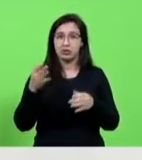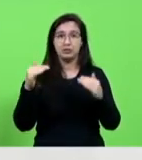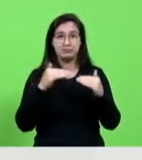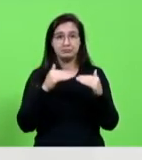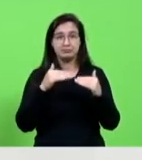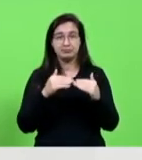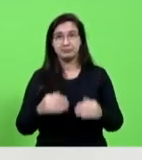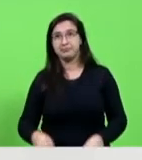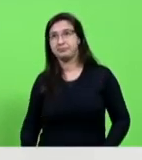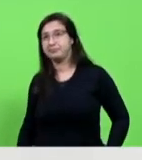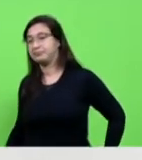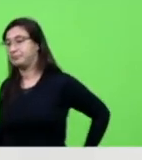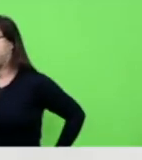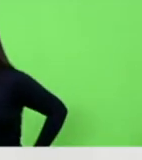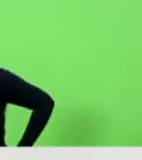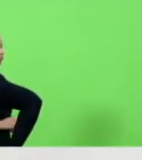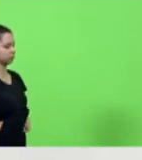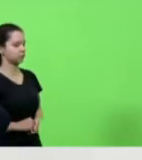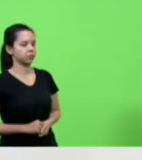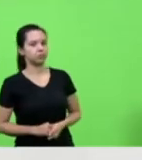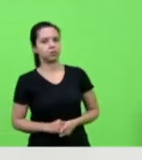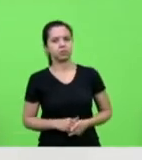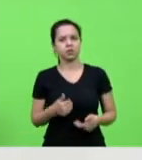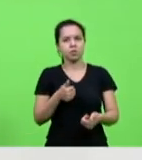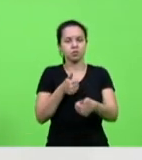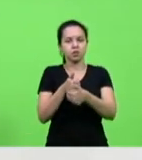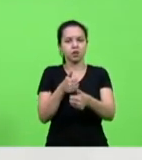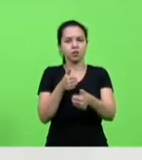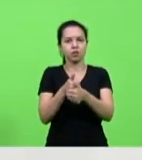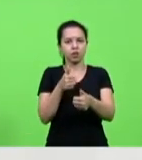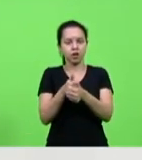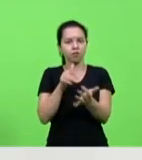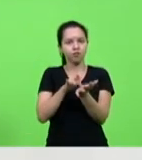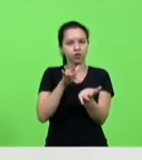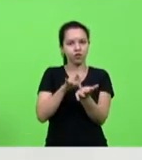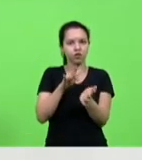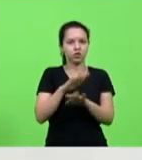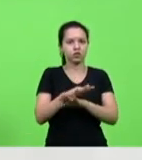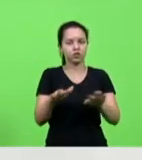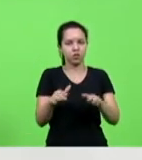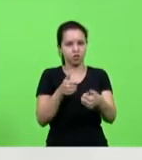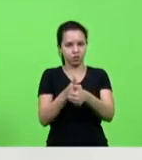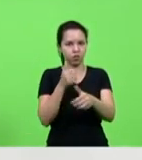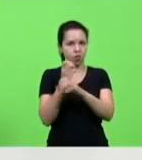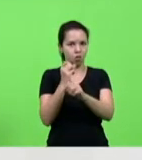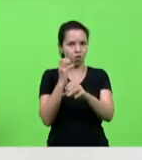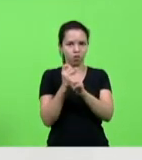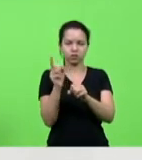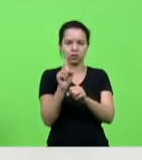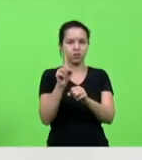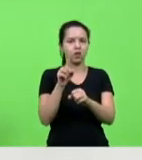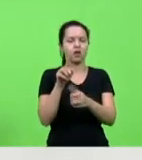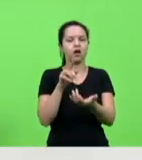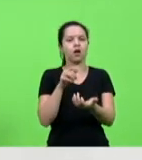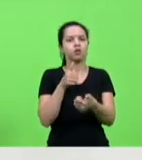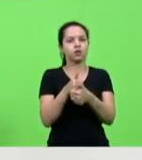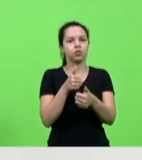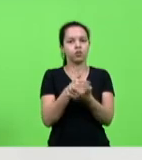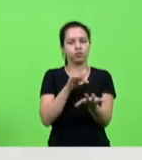Então é assim, é um tribunal faz de conta, né? Não é tribunal de contas, é um tribunal faz de conta, porque